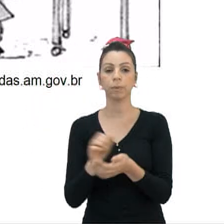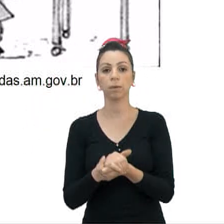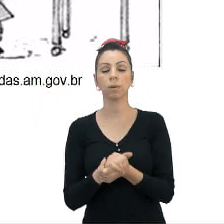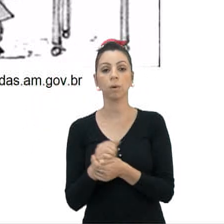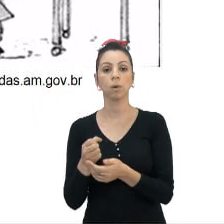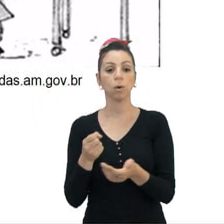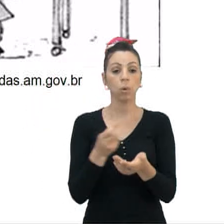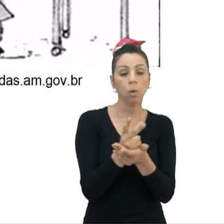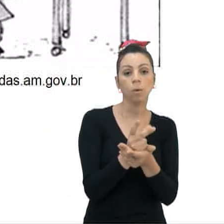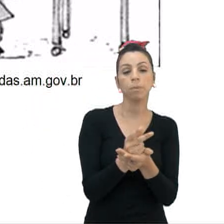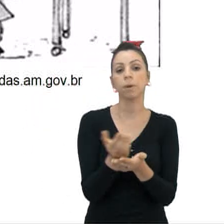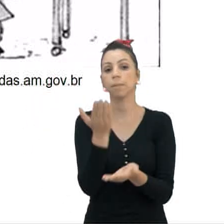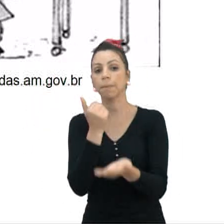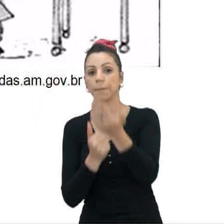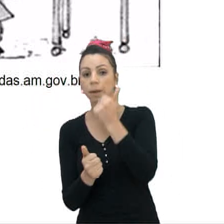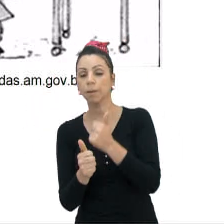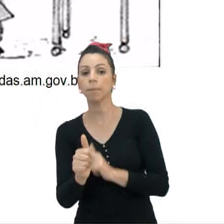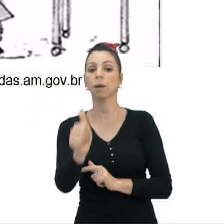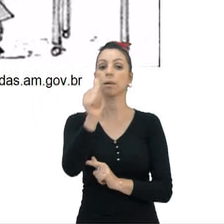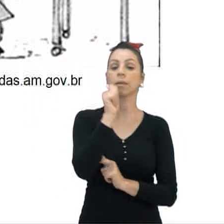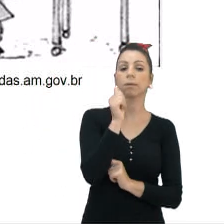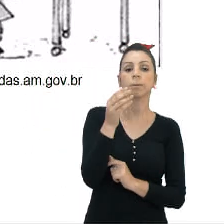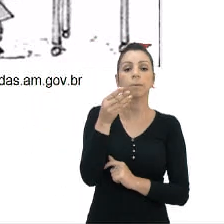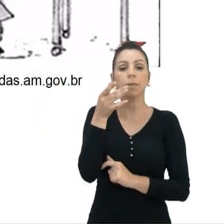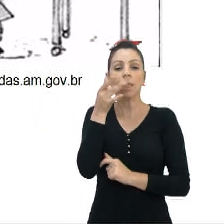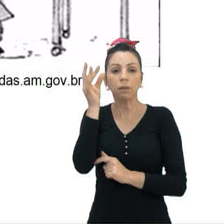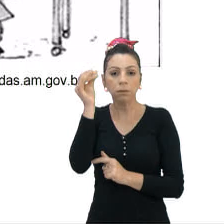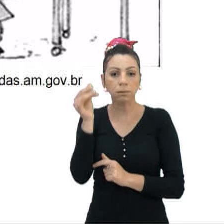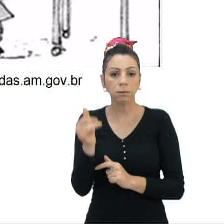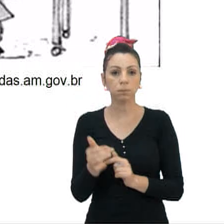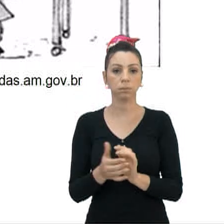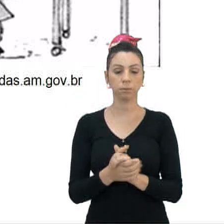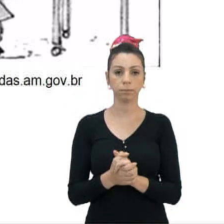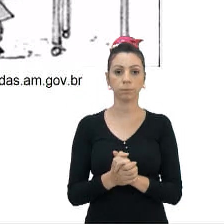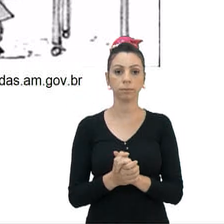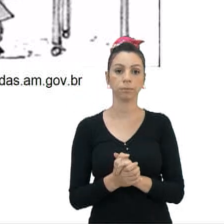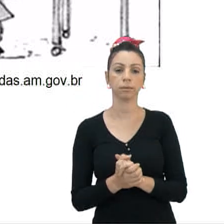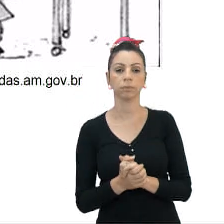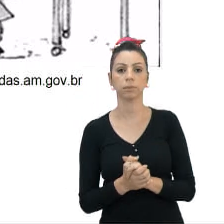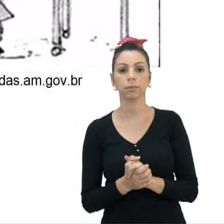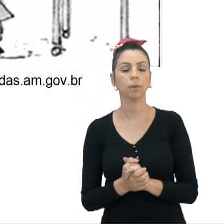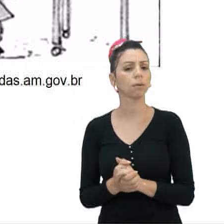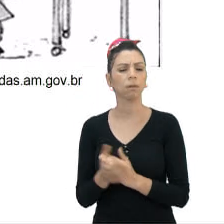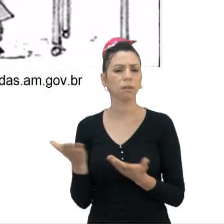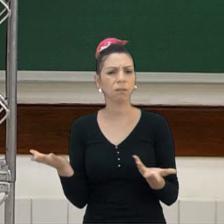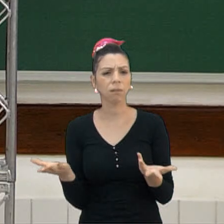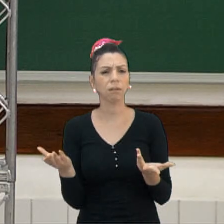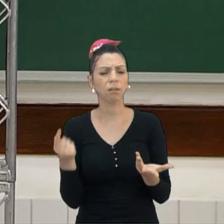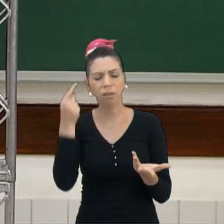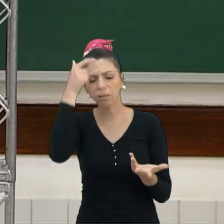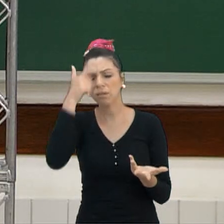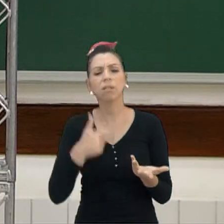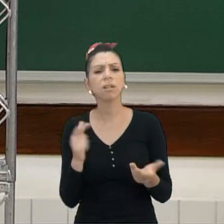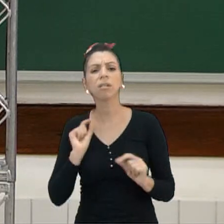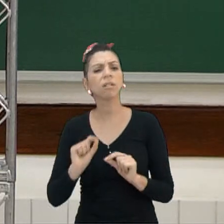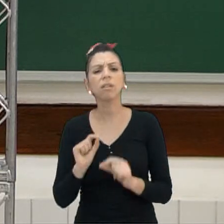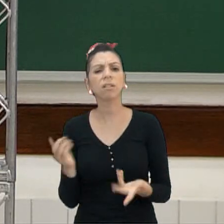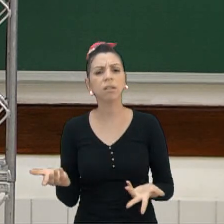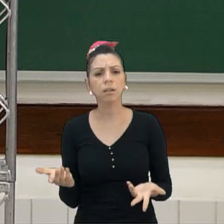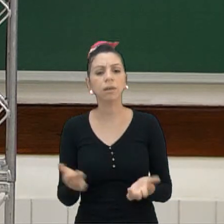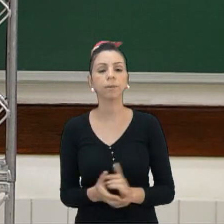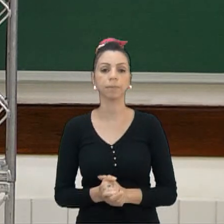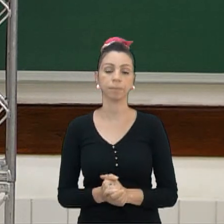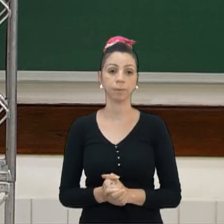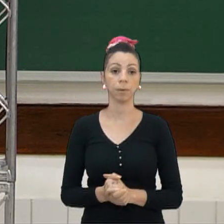beba, coma, prove. Ei, o que eles pensam que nós somos? Então, nós